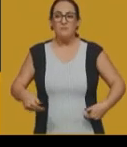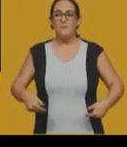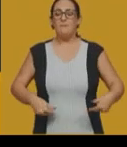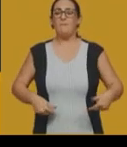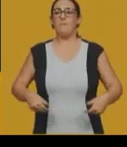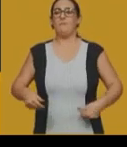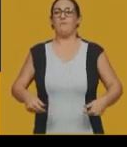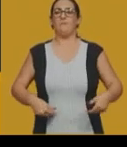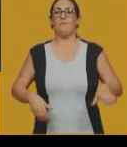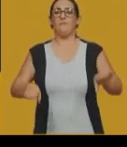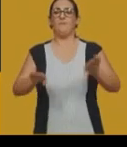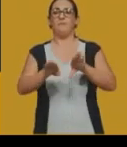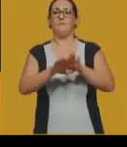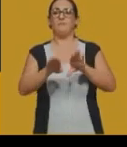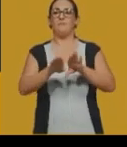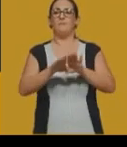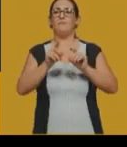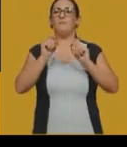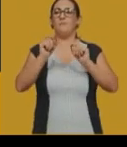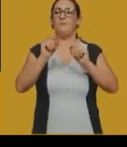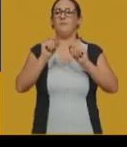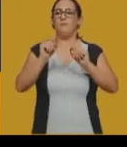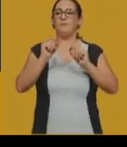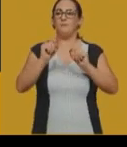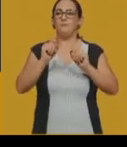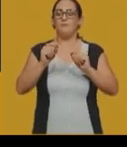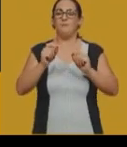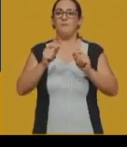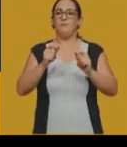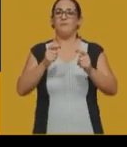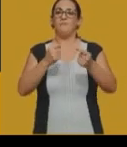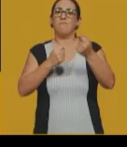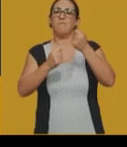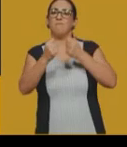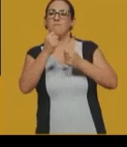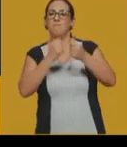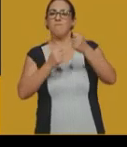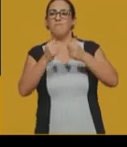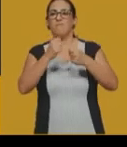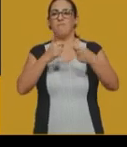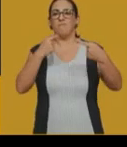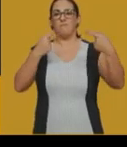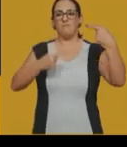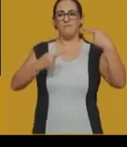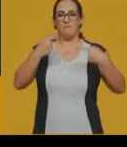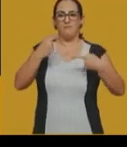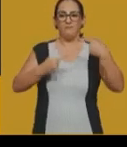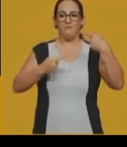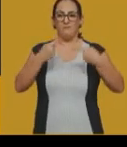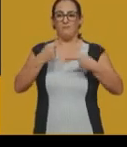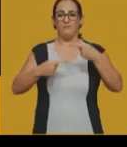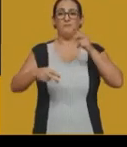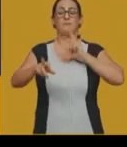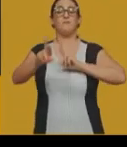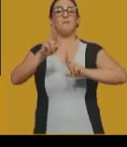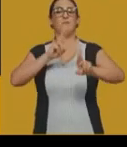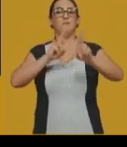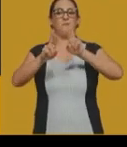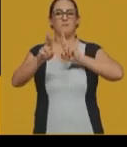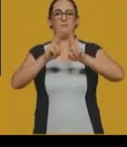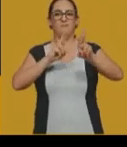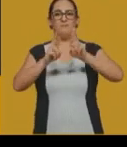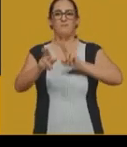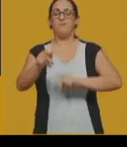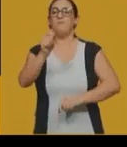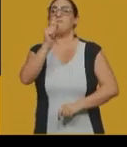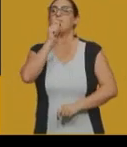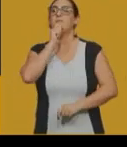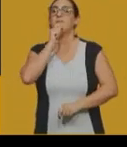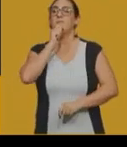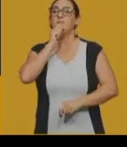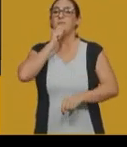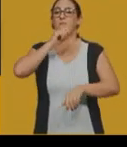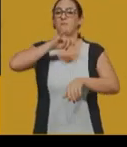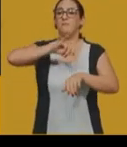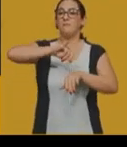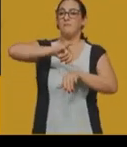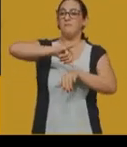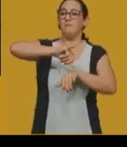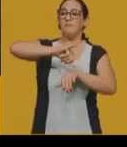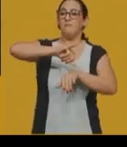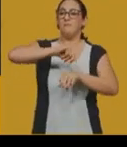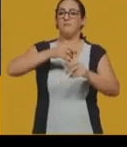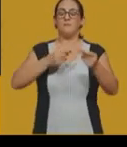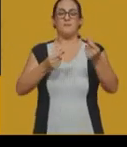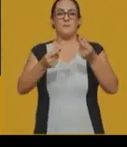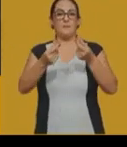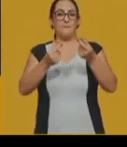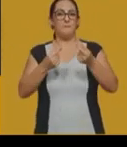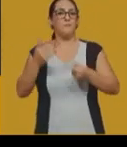econômica, crise política, né? Então, tudo está muito relacionado aí. Ainda a respeito do capitalismo financeiro, a gente